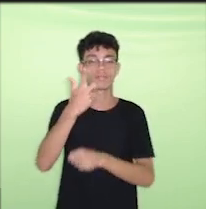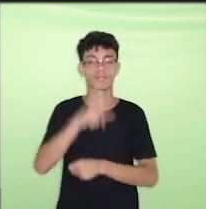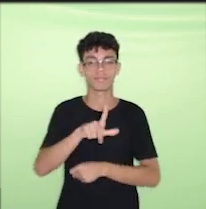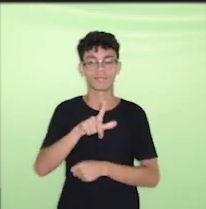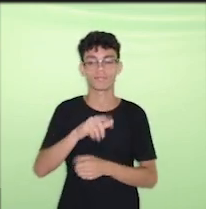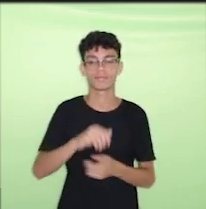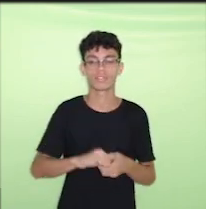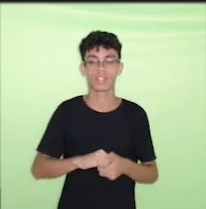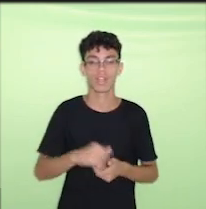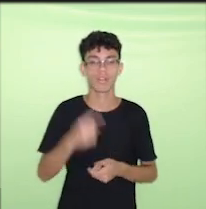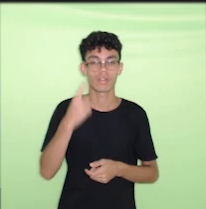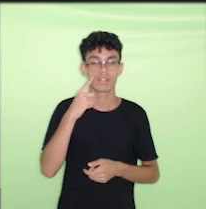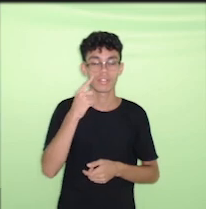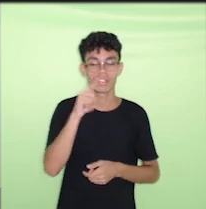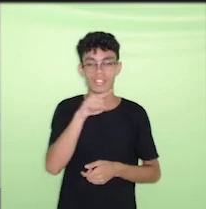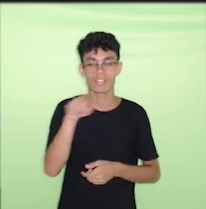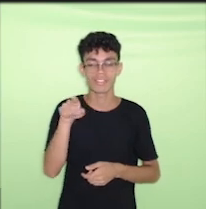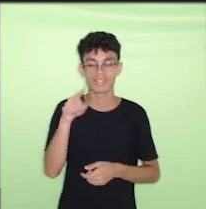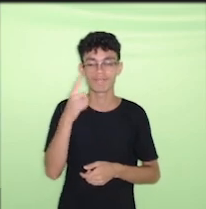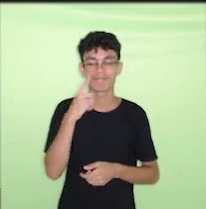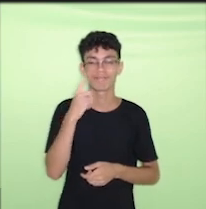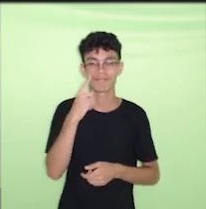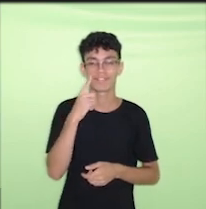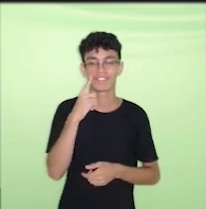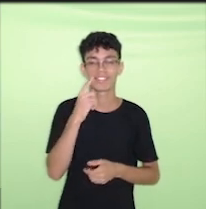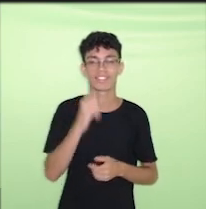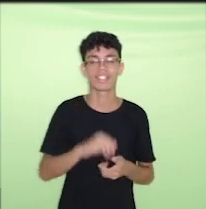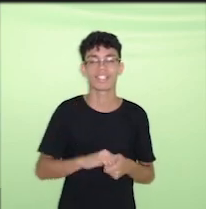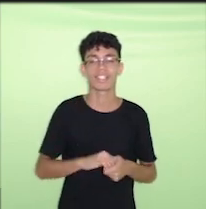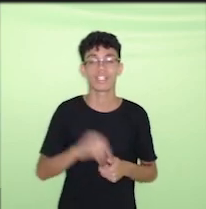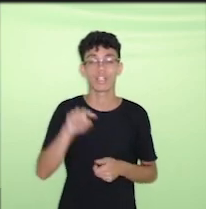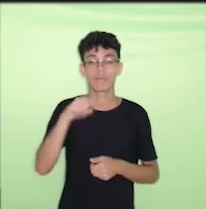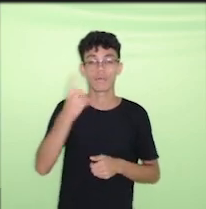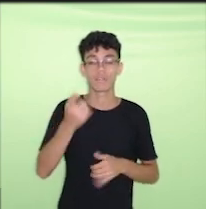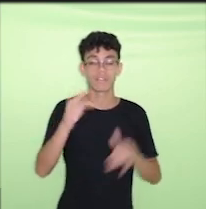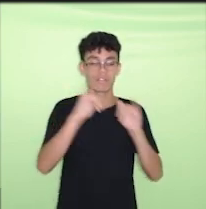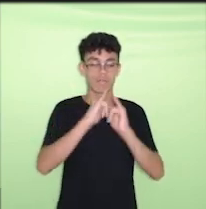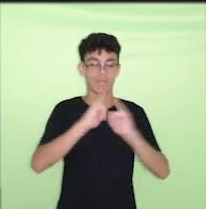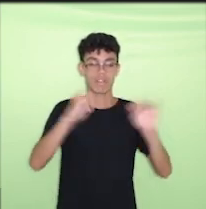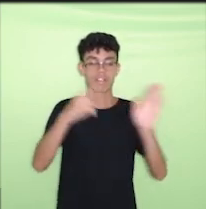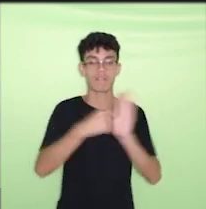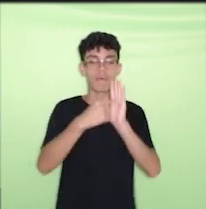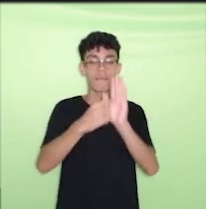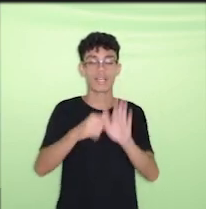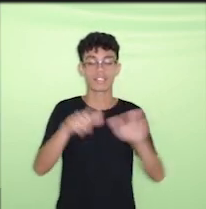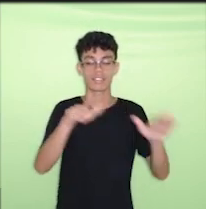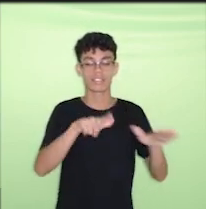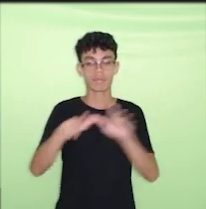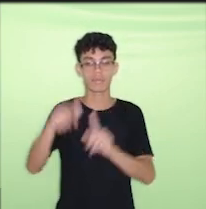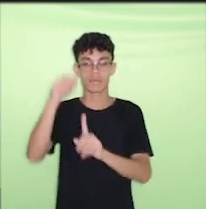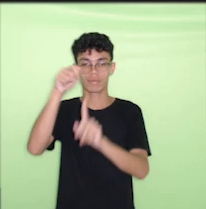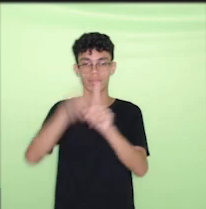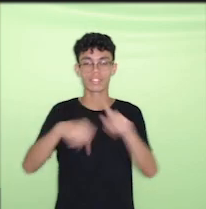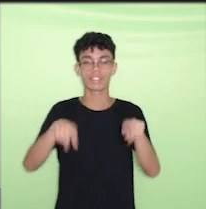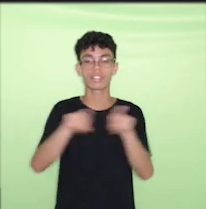Então, acompanhem, muita coisa vai estrear nas próximas semanas, nos próximos meses,